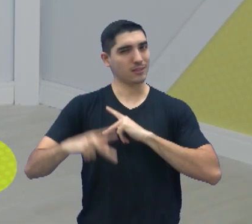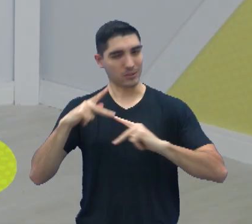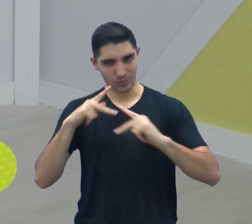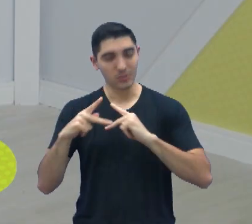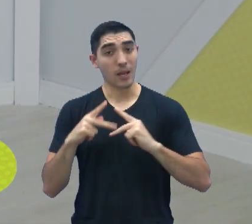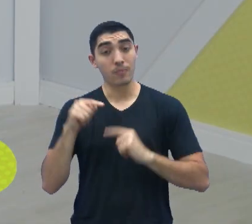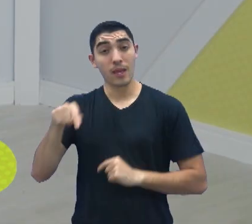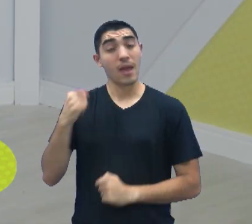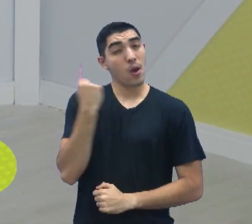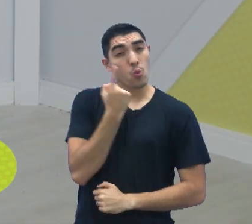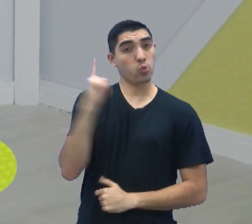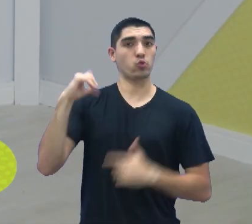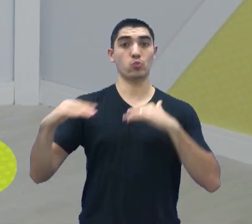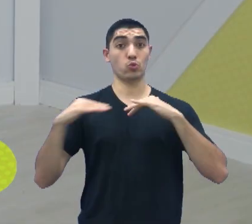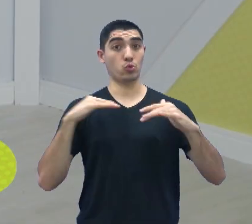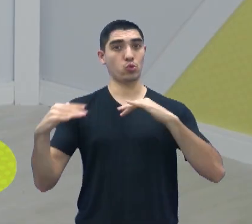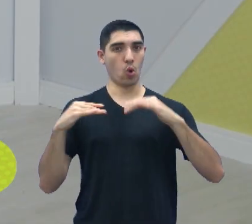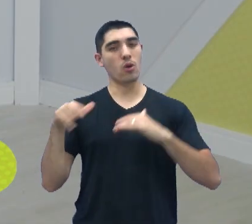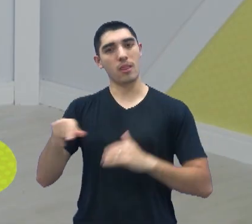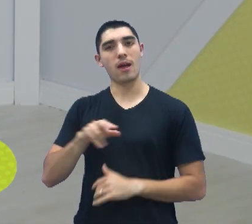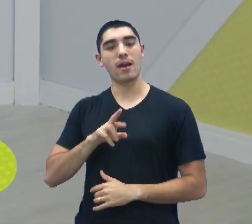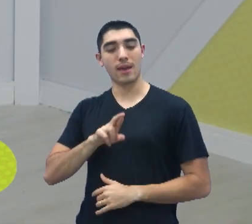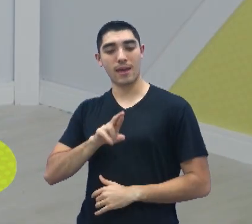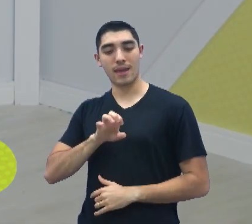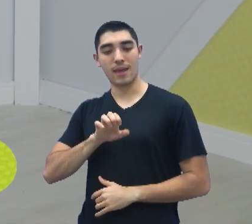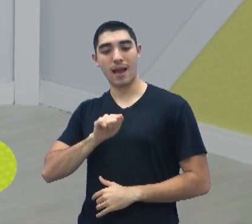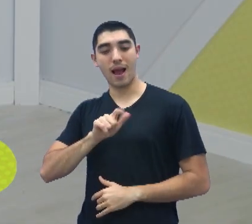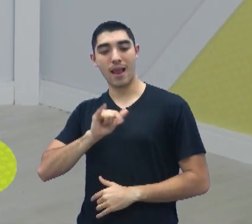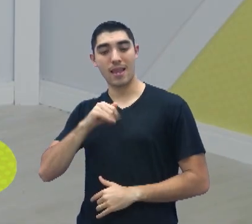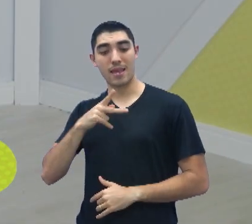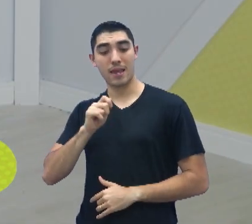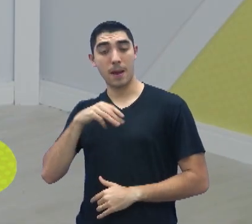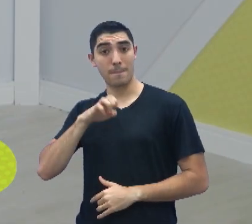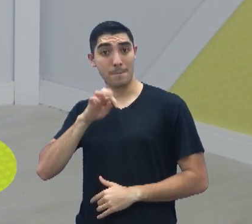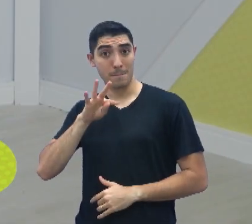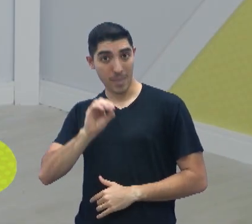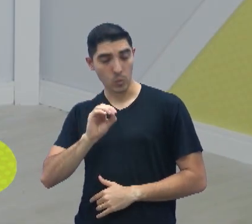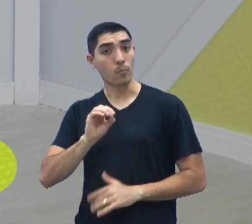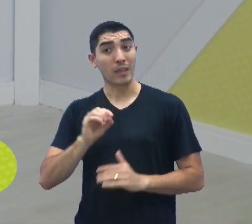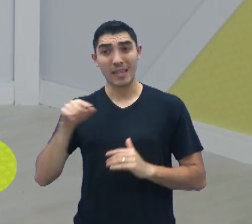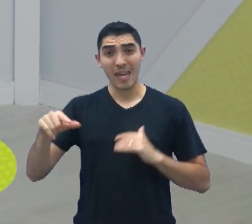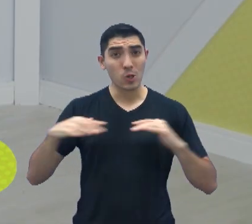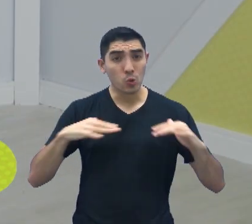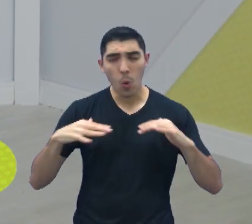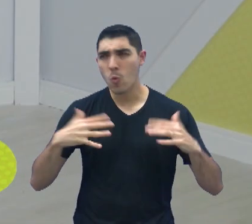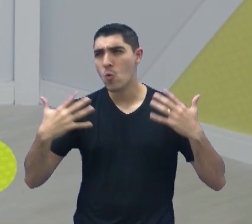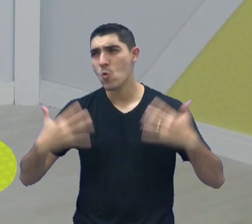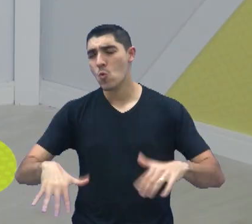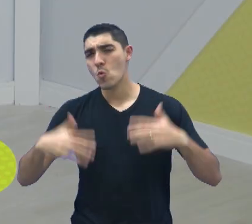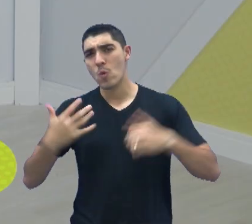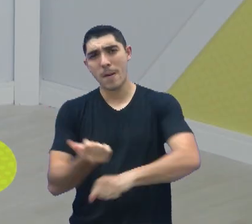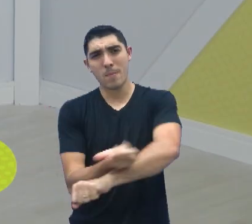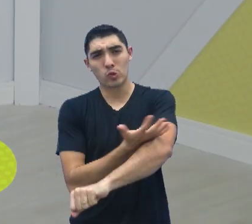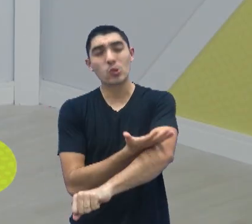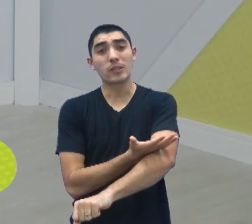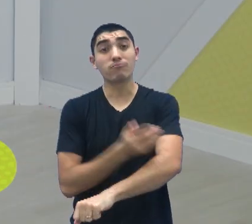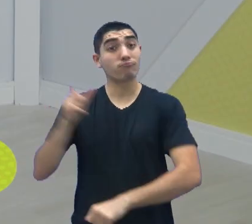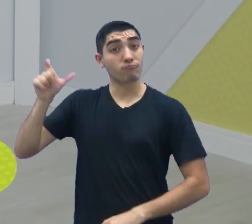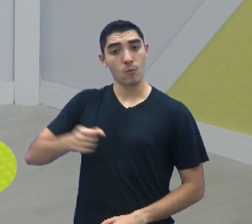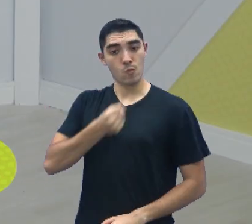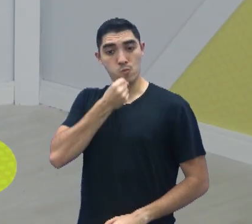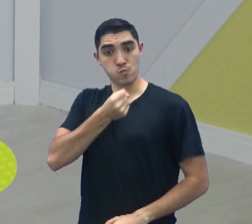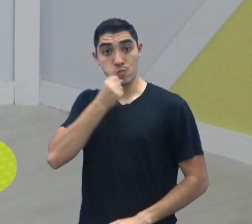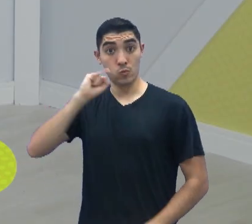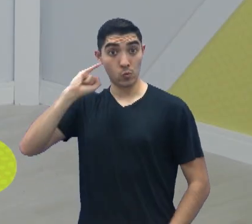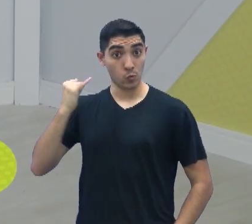do Campeonato Paulista. A partida foi emocionante até os segundos finais. Quem conta como foi o jogo é o nosso repórter João